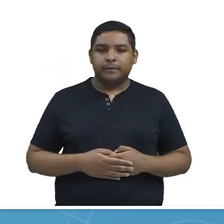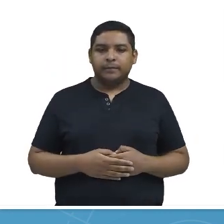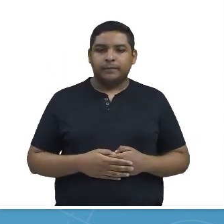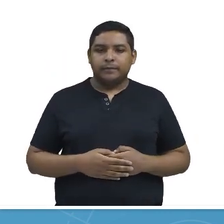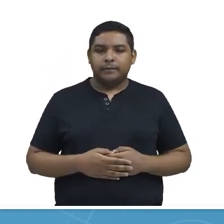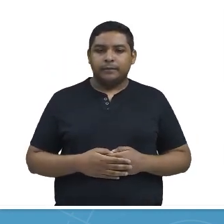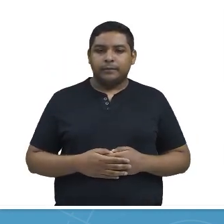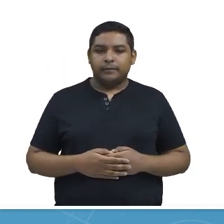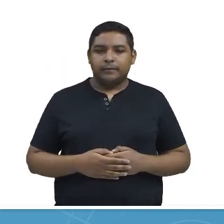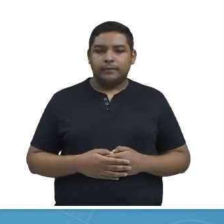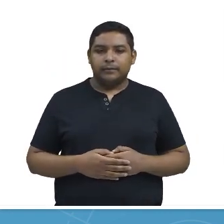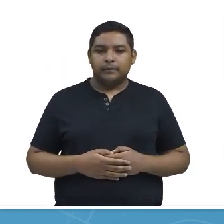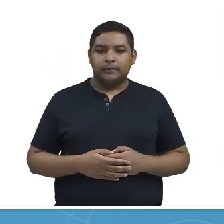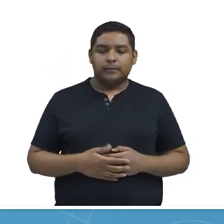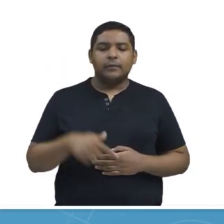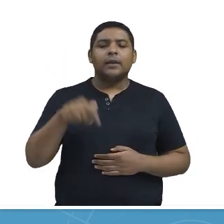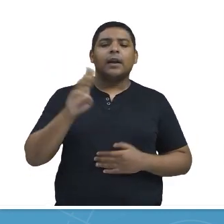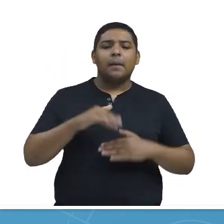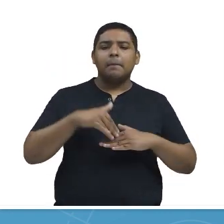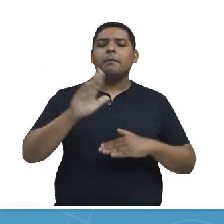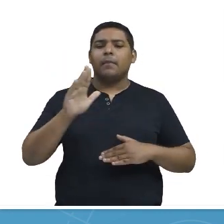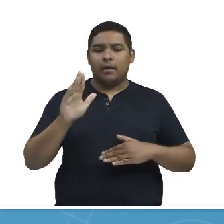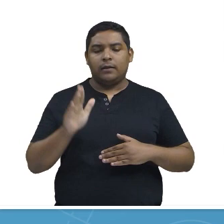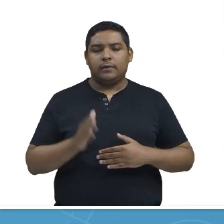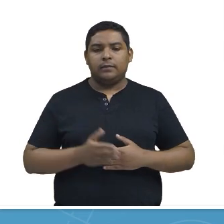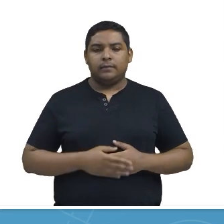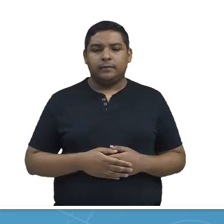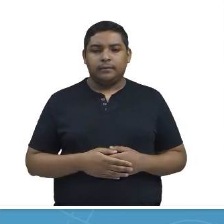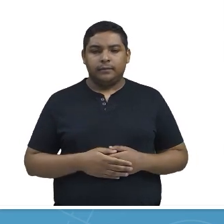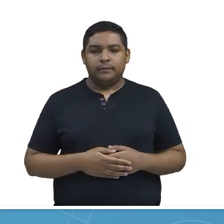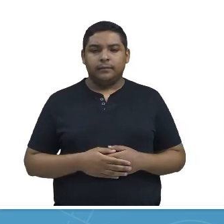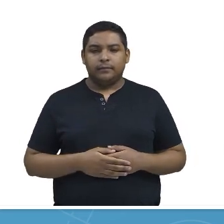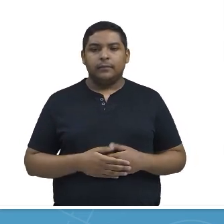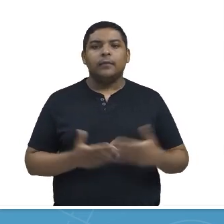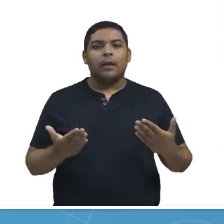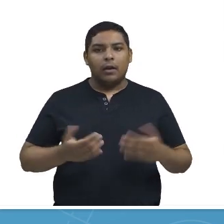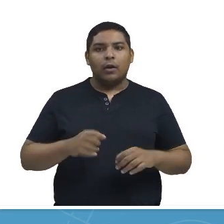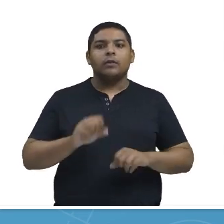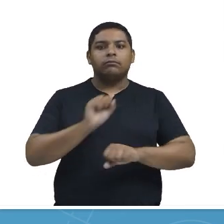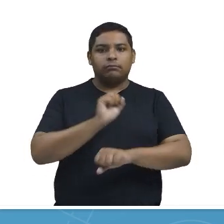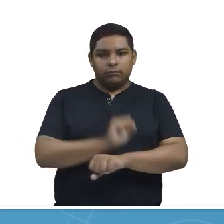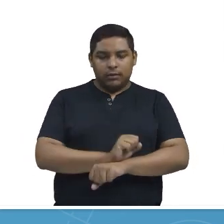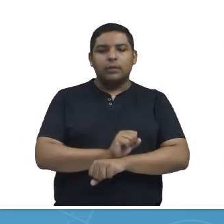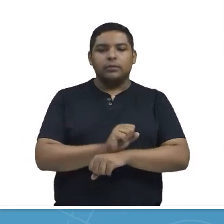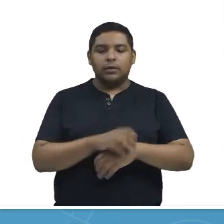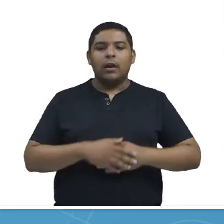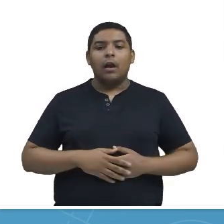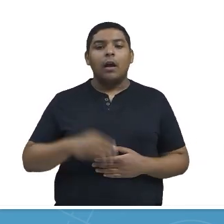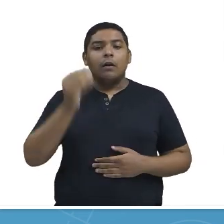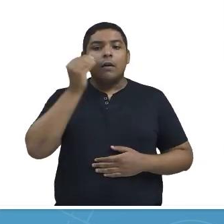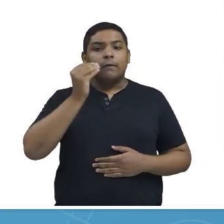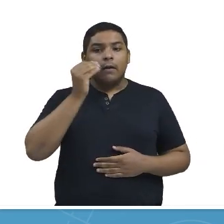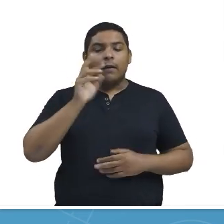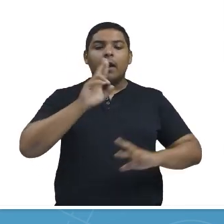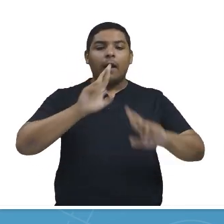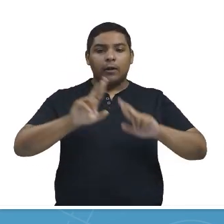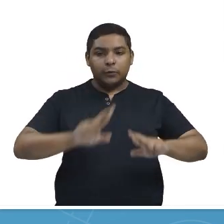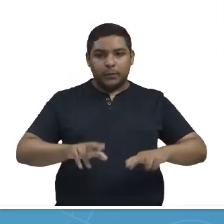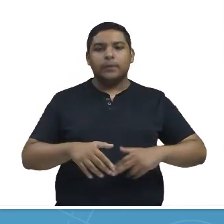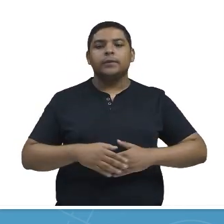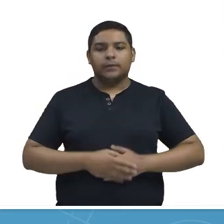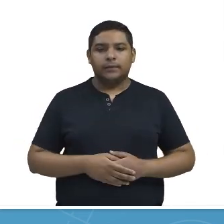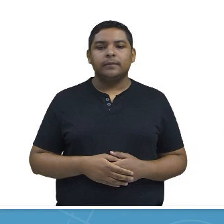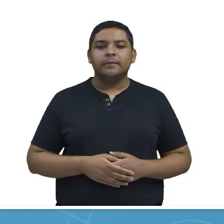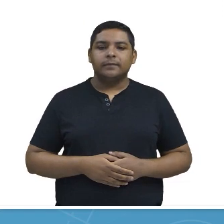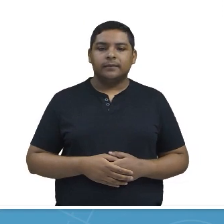Cadê quem mais está por aqui? Bem, people, agora a gente vai dar uma pausa, certo? Para a gente conferir as respostas, tá? Muito obrigada, thank